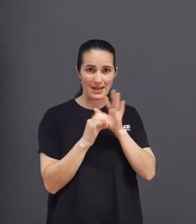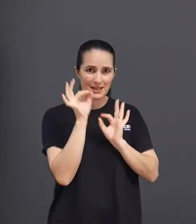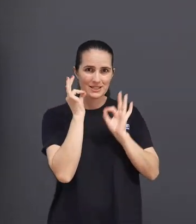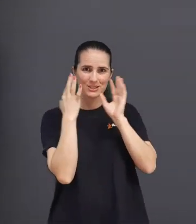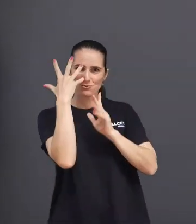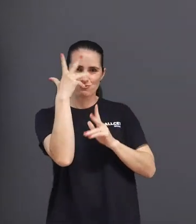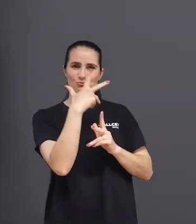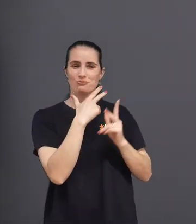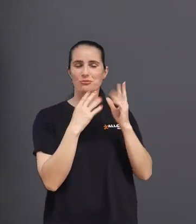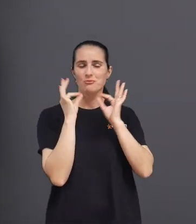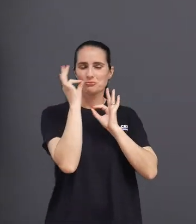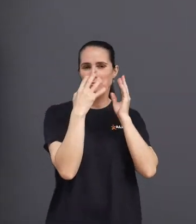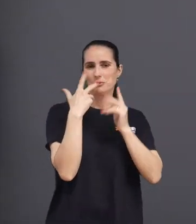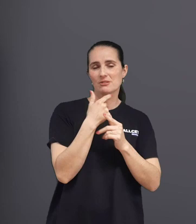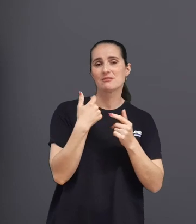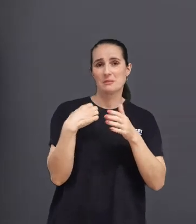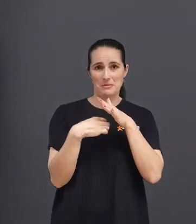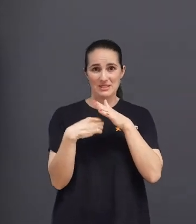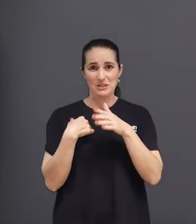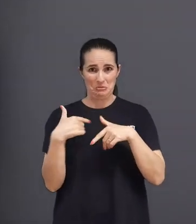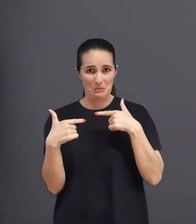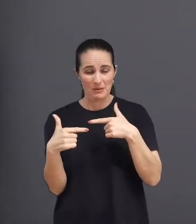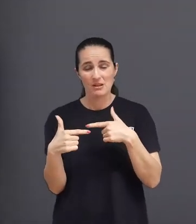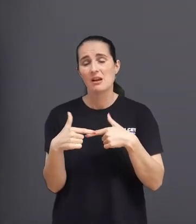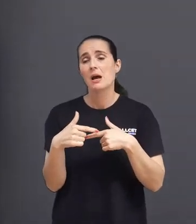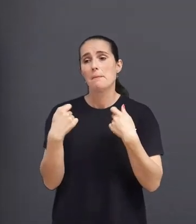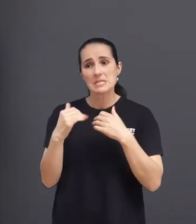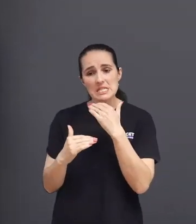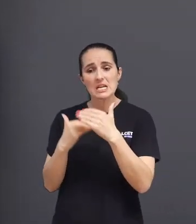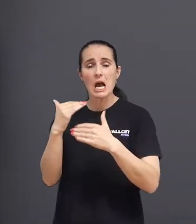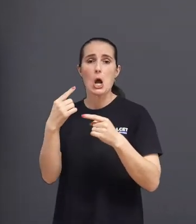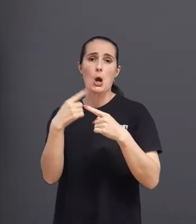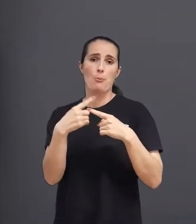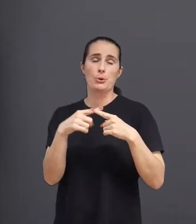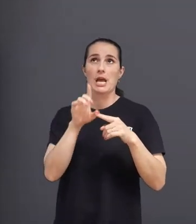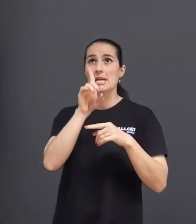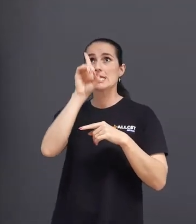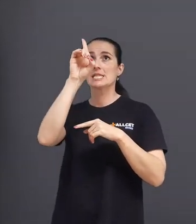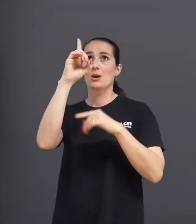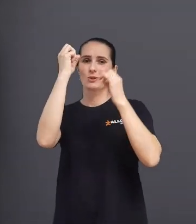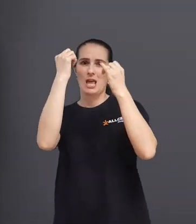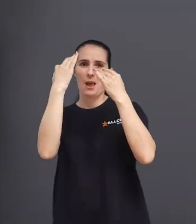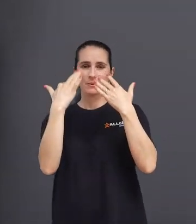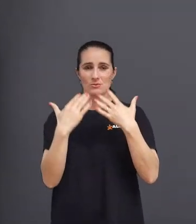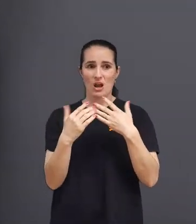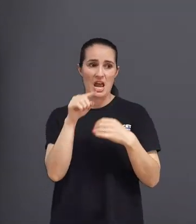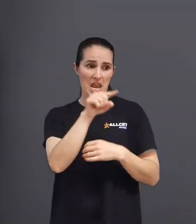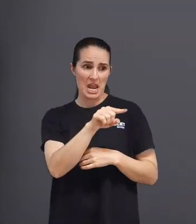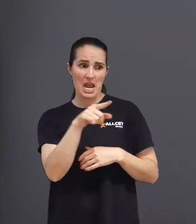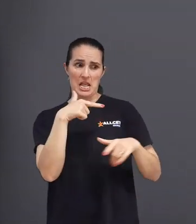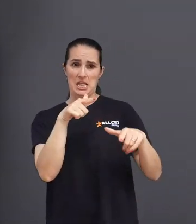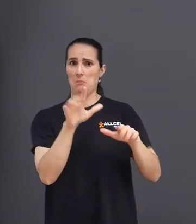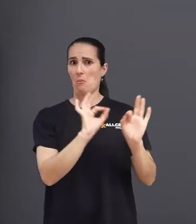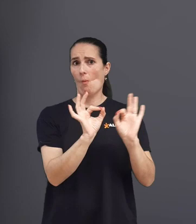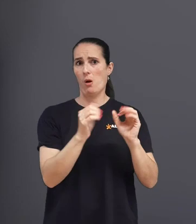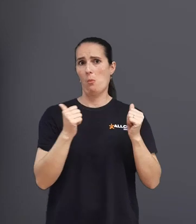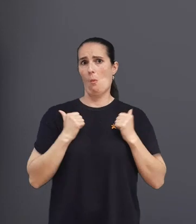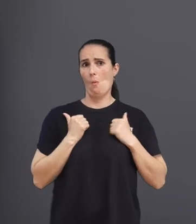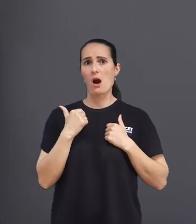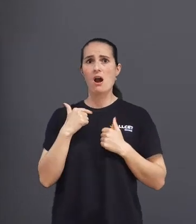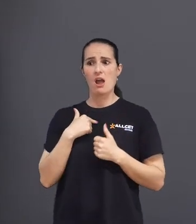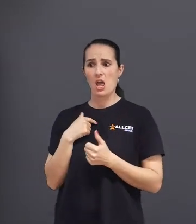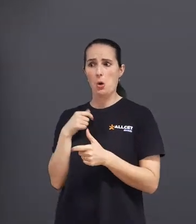Então os psiquiatras foram me ajudando, os psicólogos. Só que aí eu decidi que eu ia terminar minha